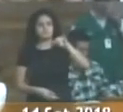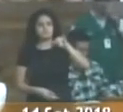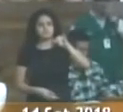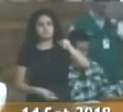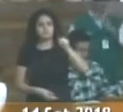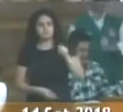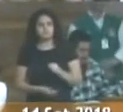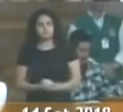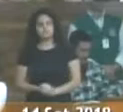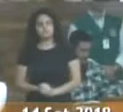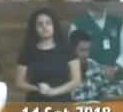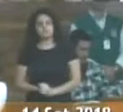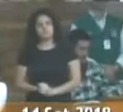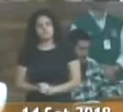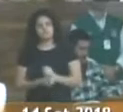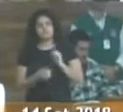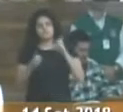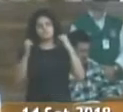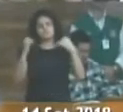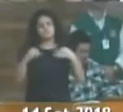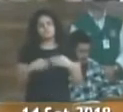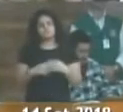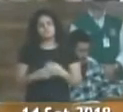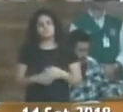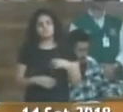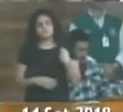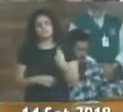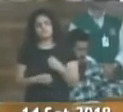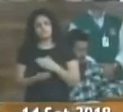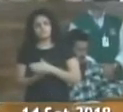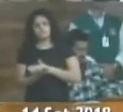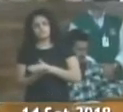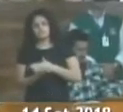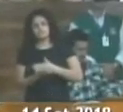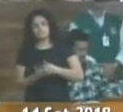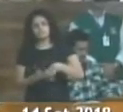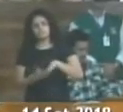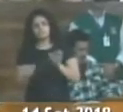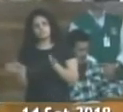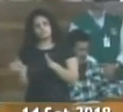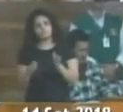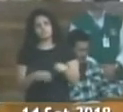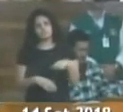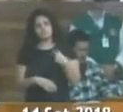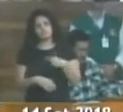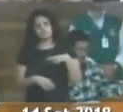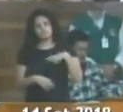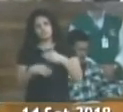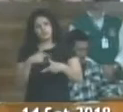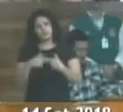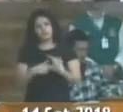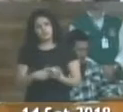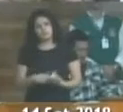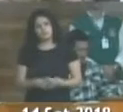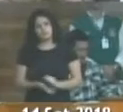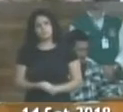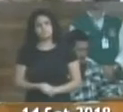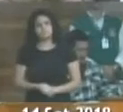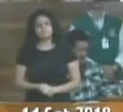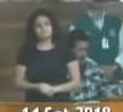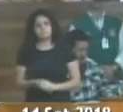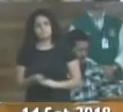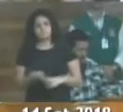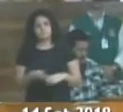Na verdade, é só uma apresentação aqui, que a gente, desde o começo do mandato, a gente está nessa luta junto com as